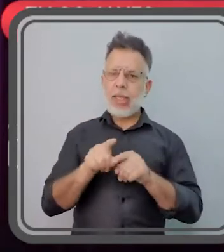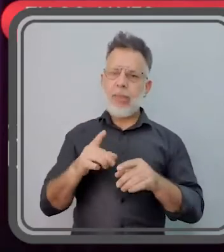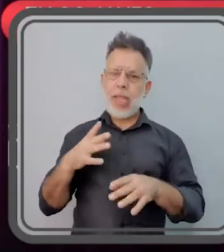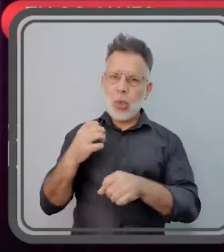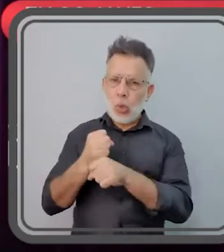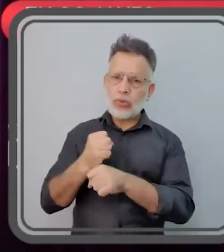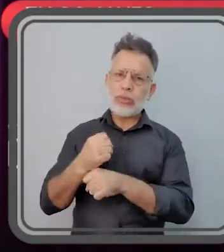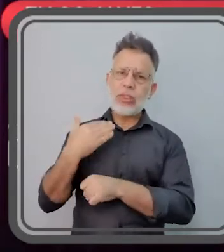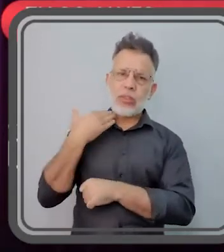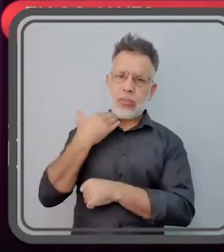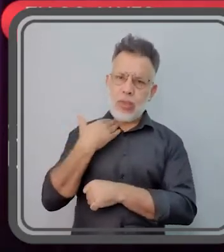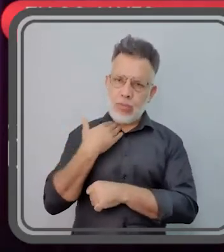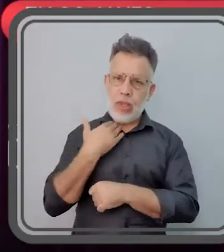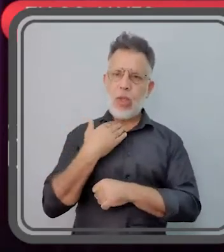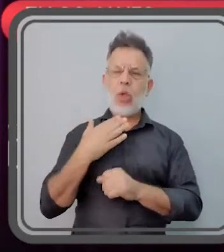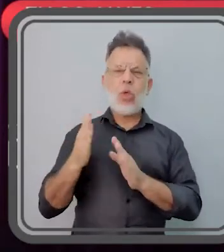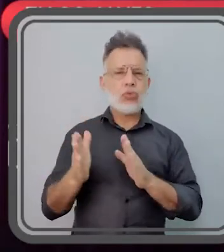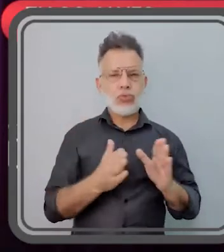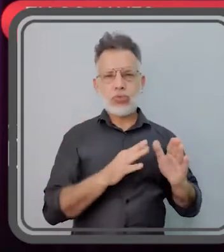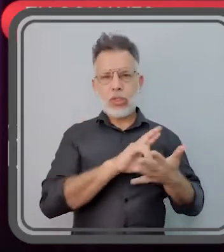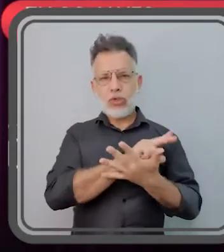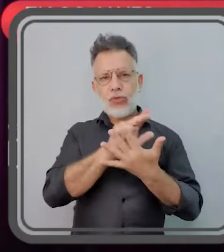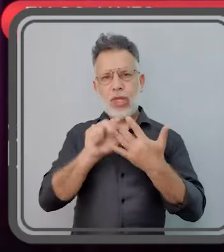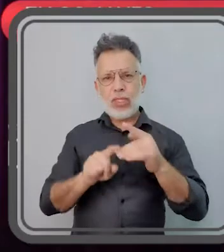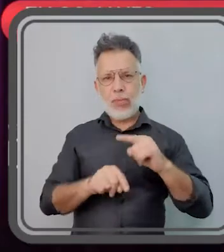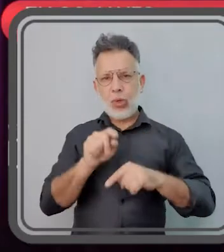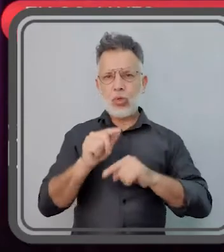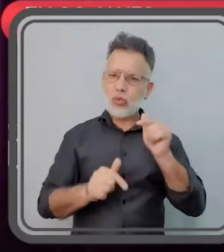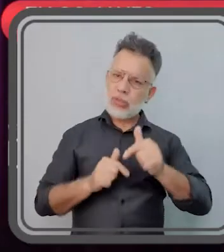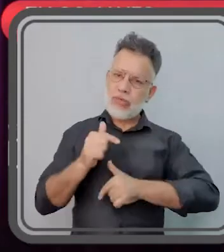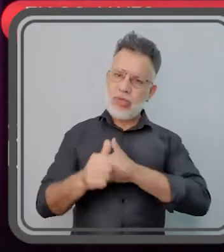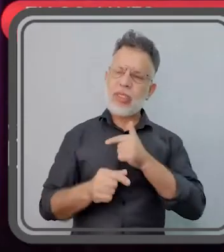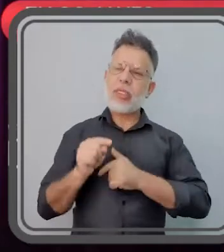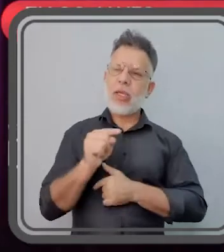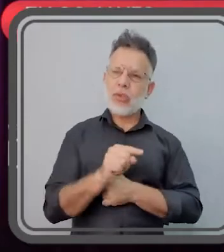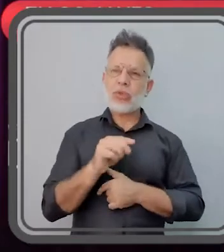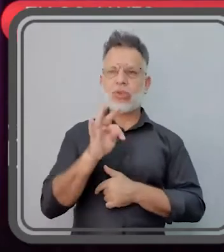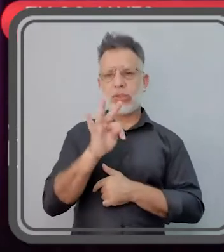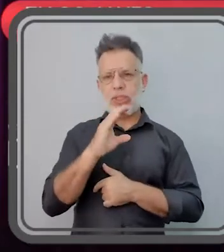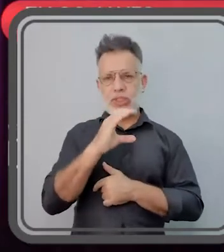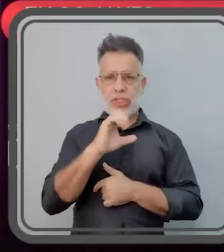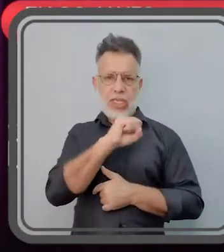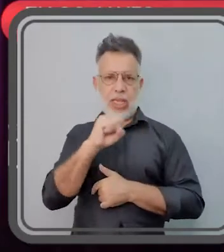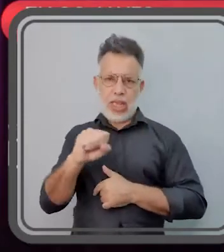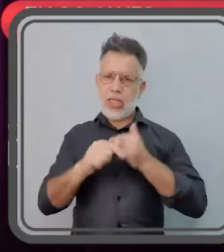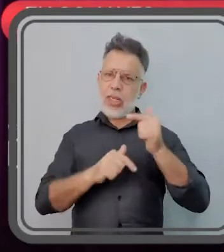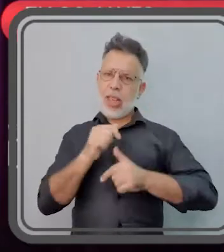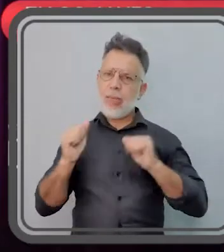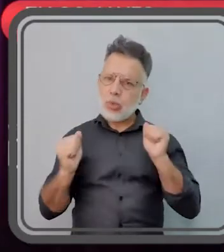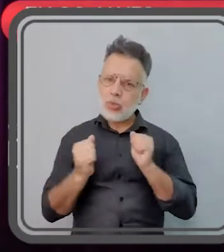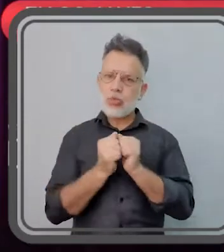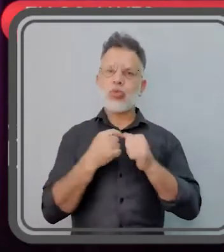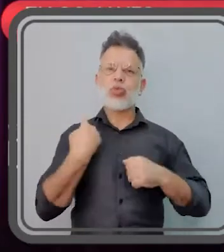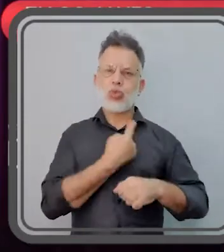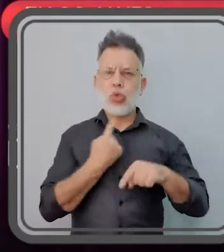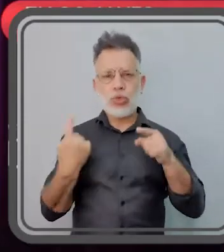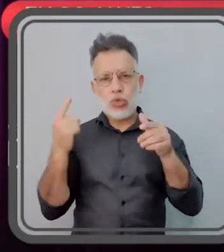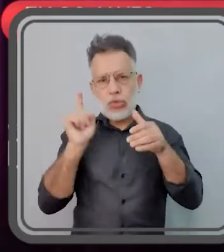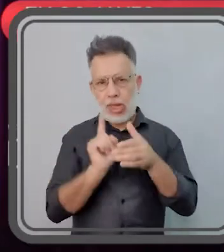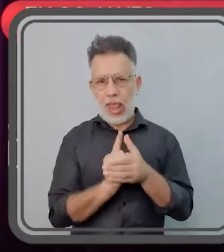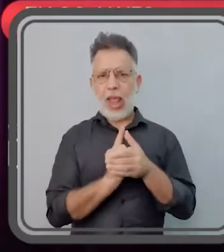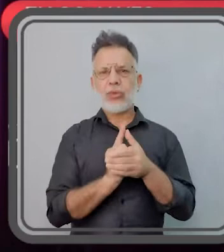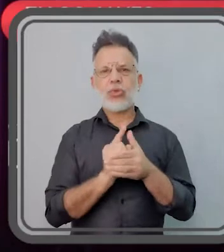operações, transformação, diferentes produtos e diferentes serviços, onde TCS e equipe de TCS está trabalhando junto com nossos clientes no